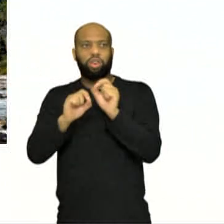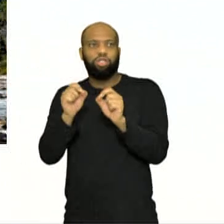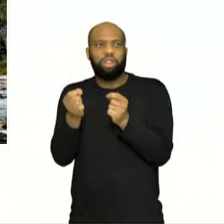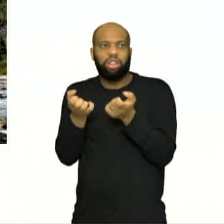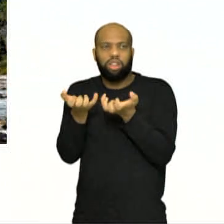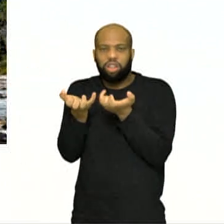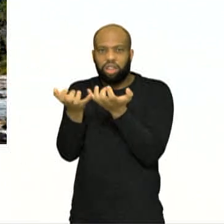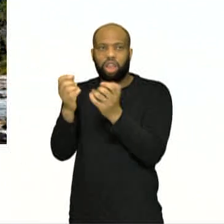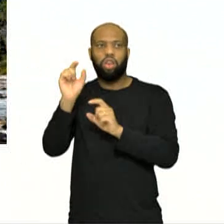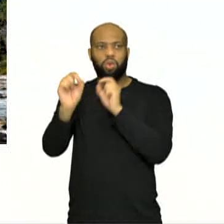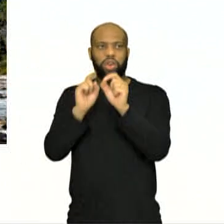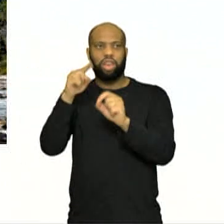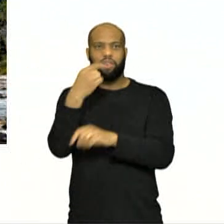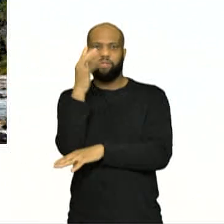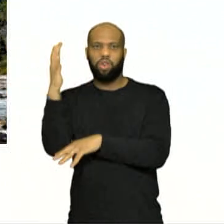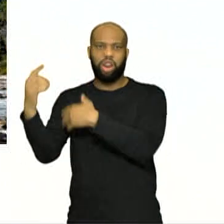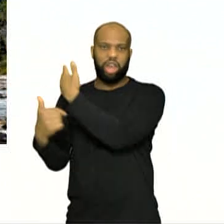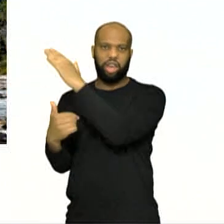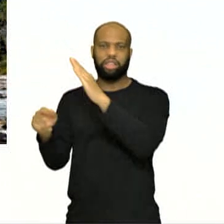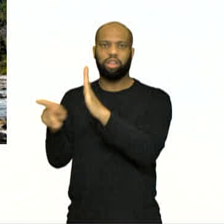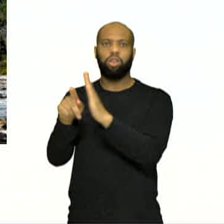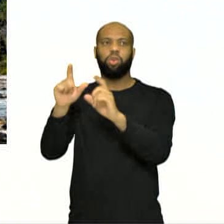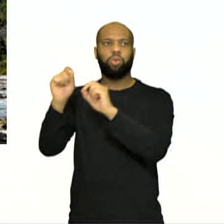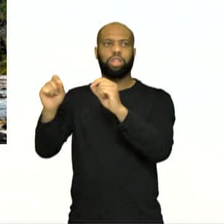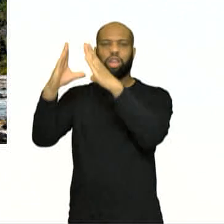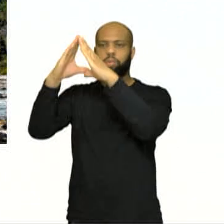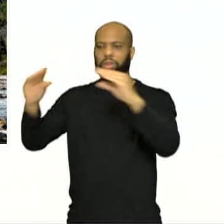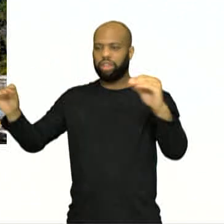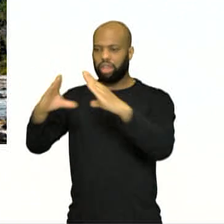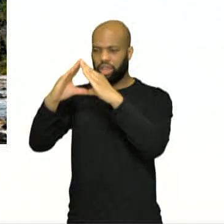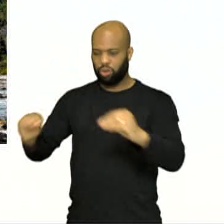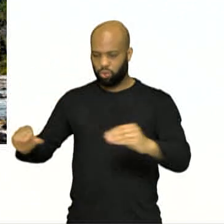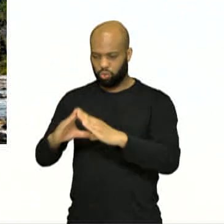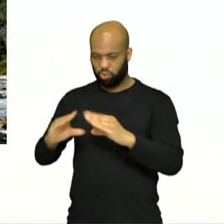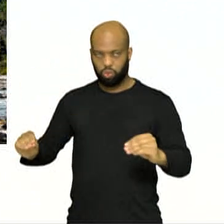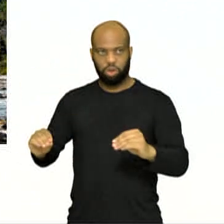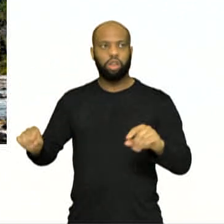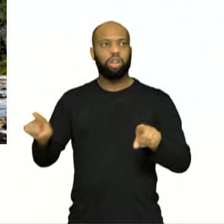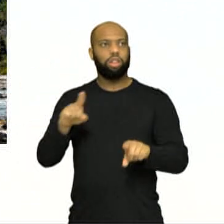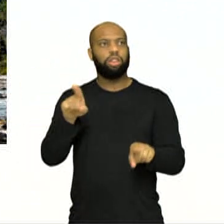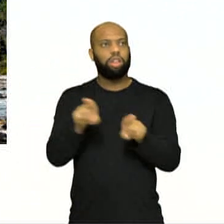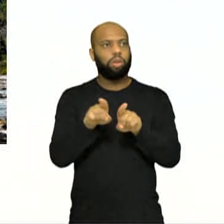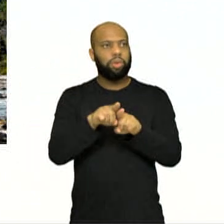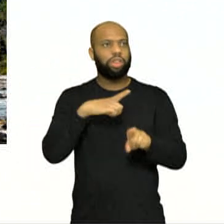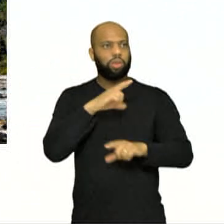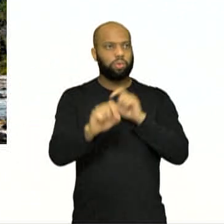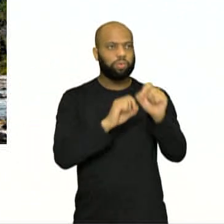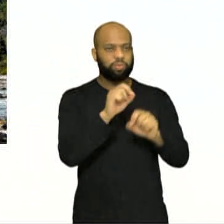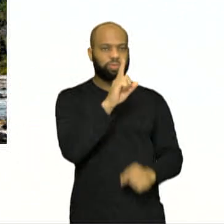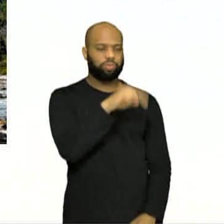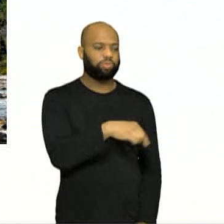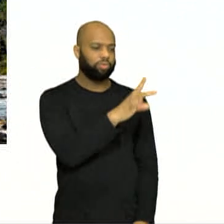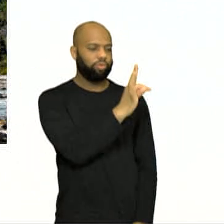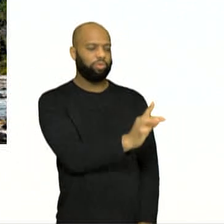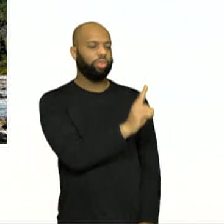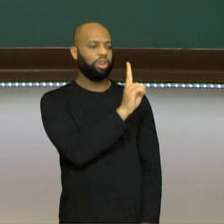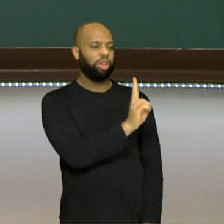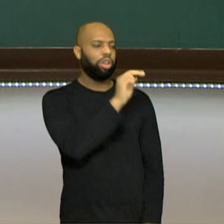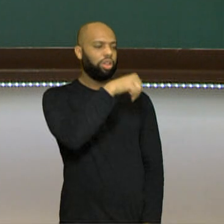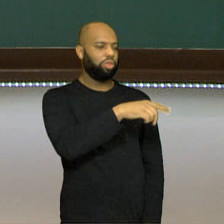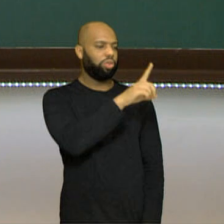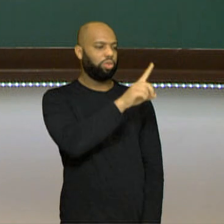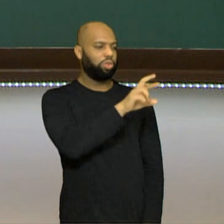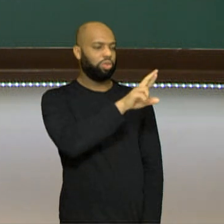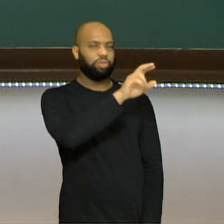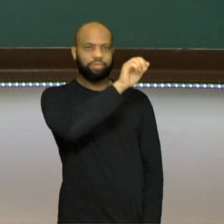A taiga é uma floresta de pinheiros. E também da tundra. A tundra é um tipo de vegetação que acontece